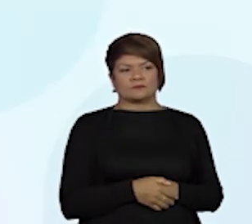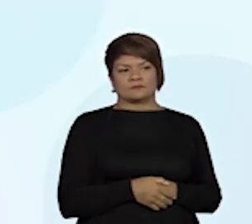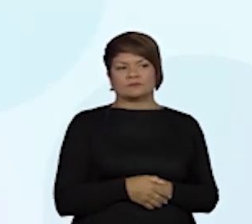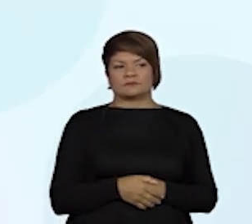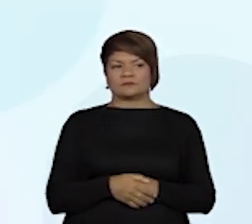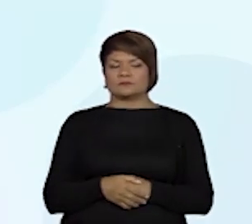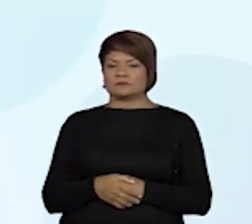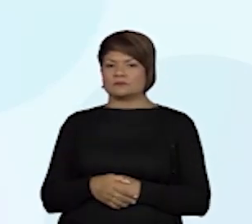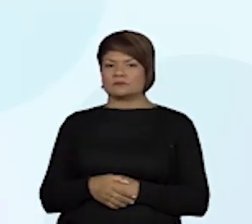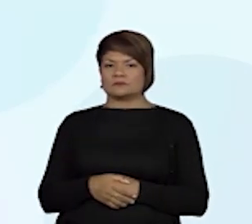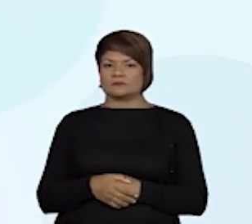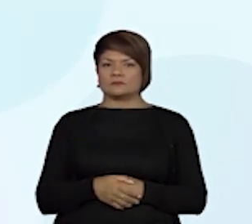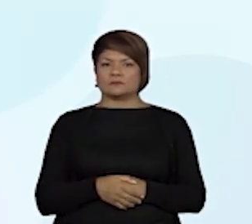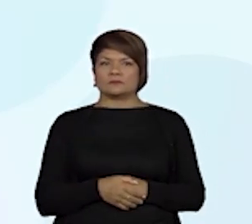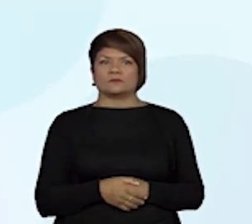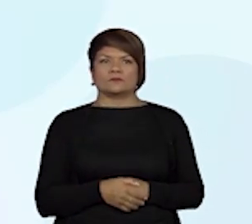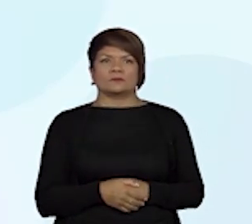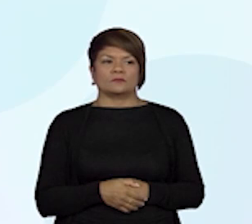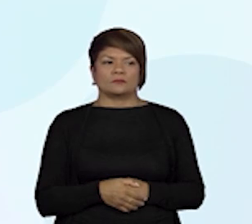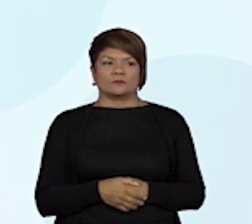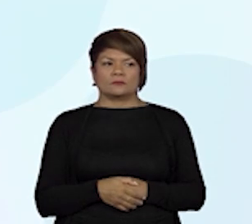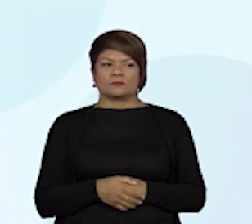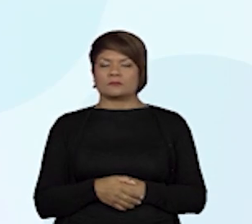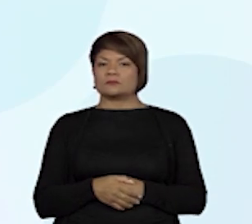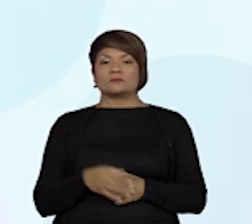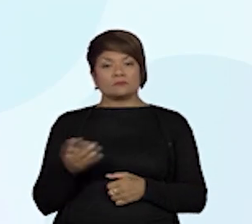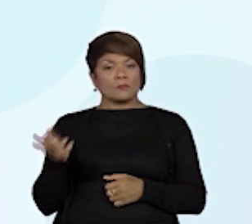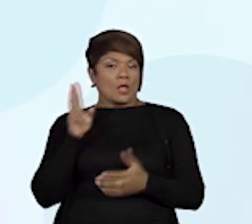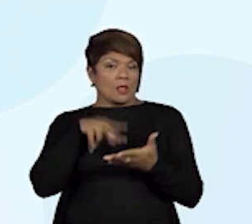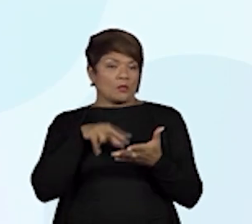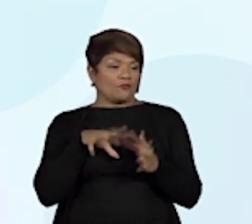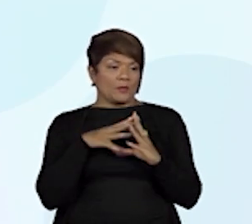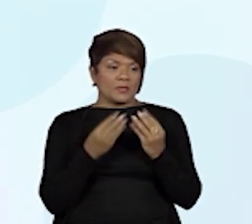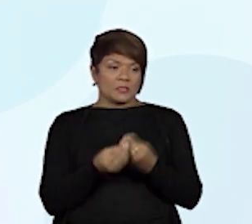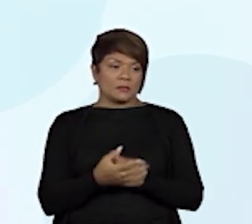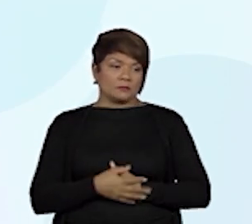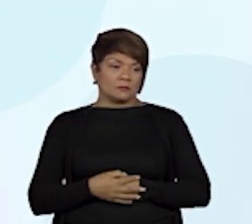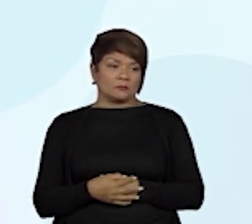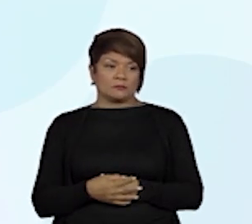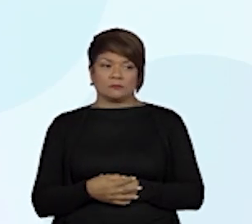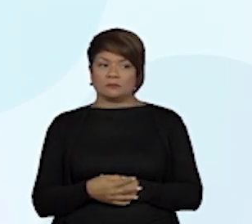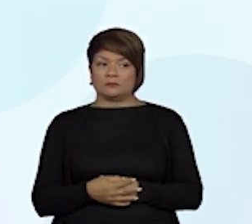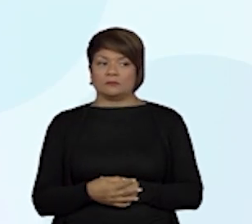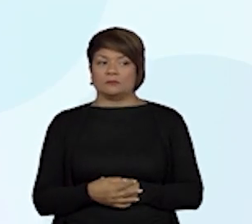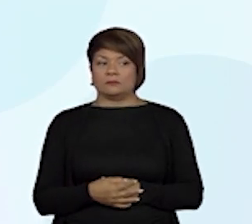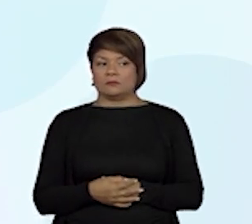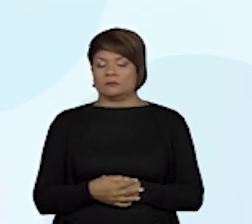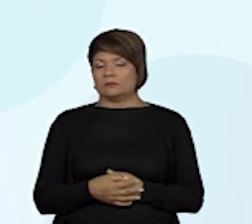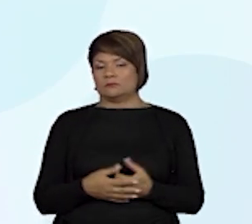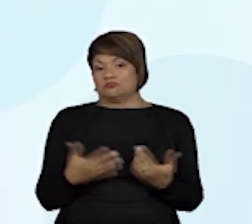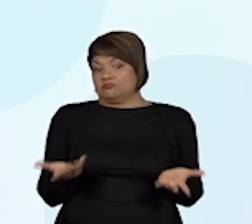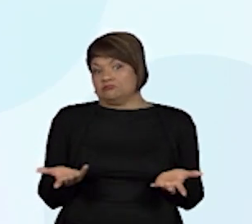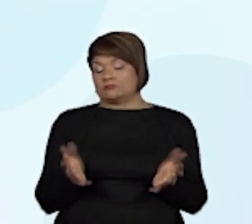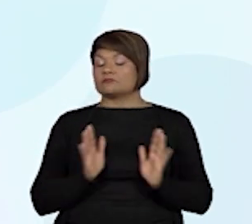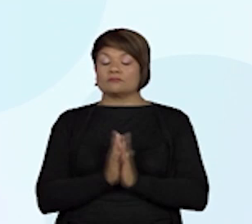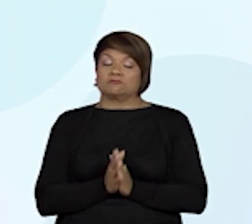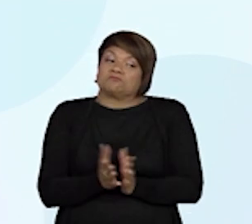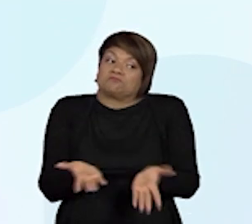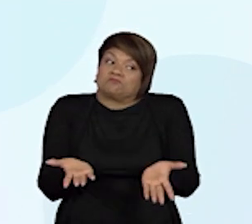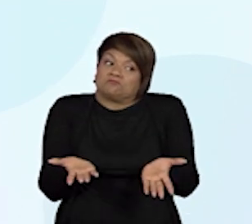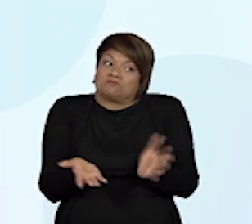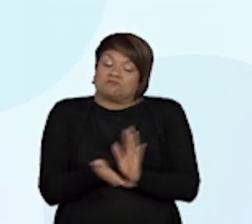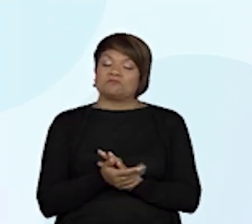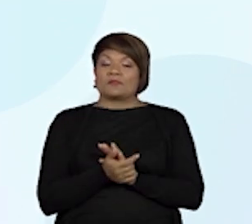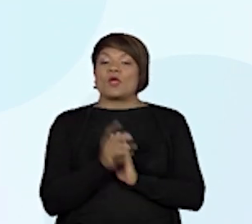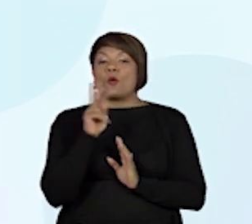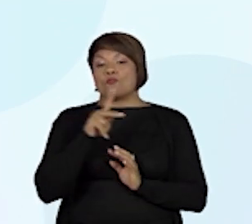professora? Será que os estudantes conseguem ver as características desse texto, se eles já